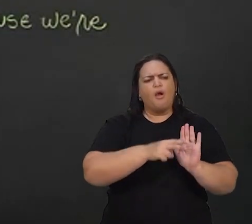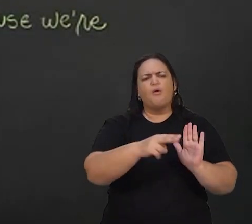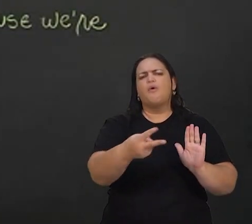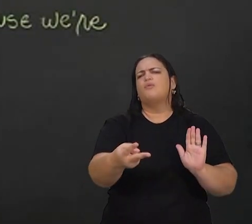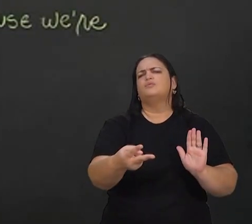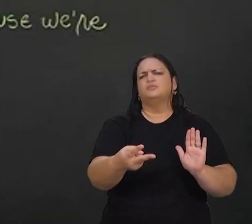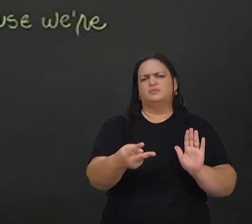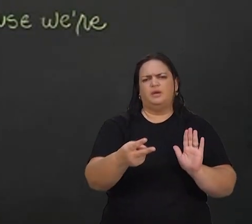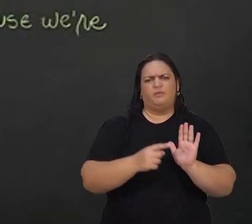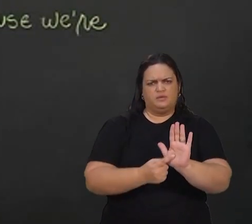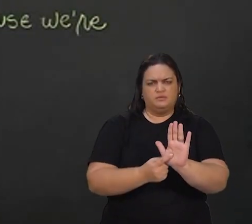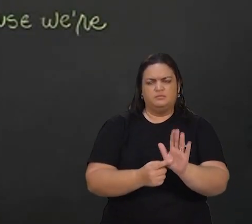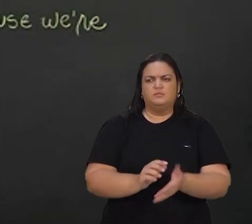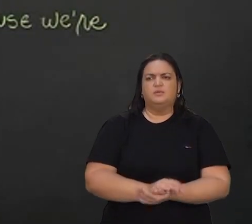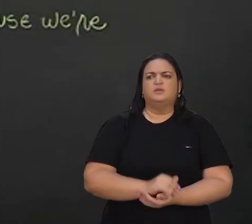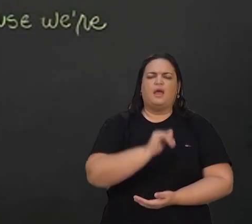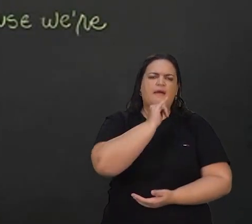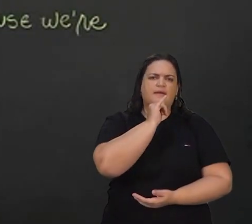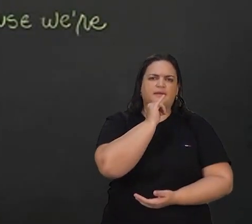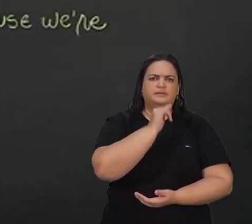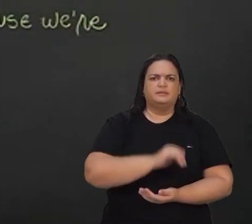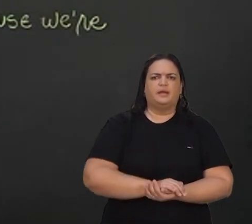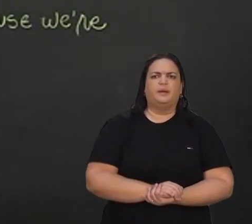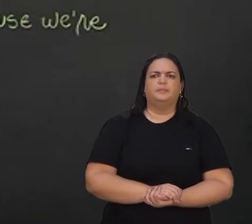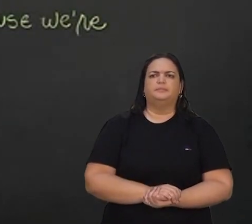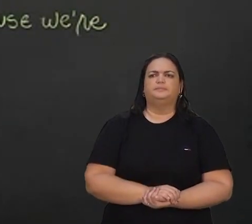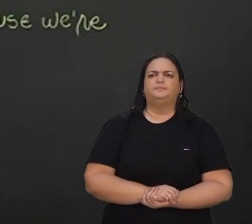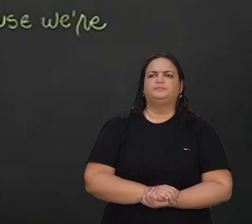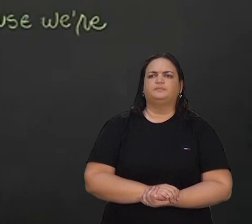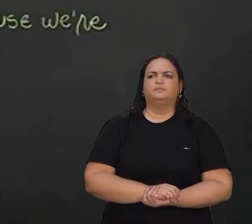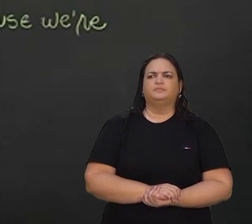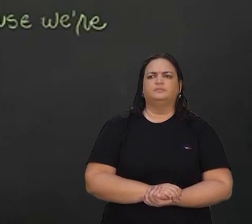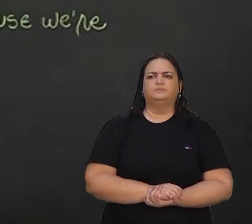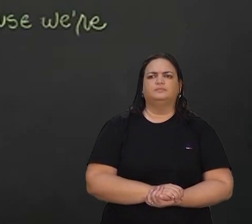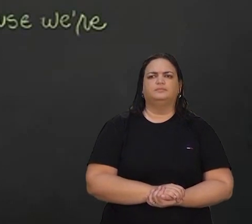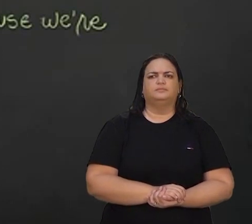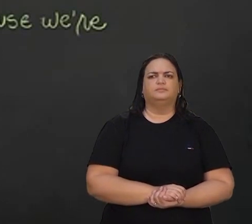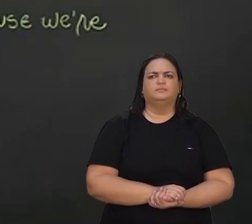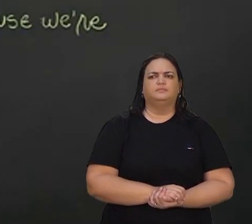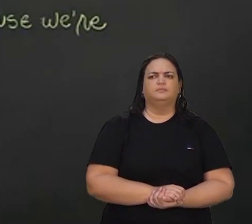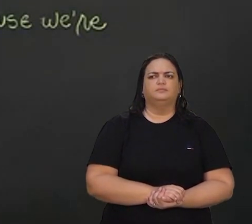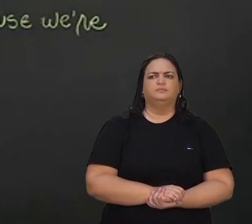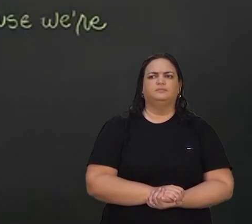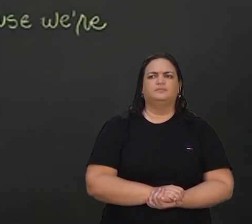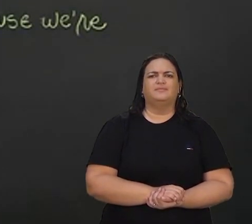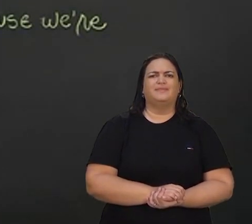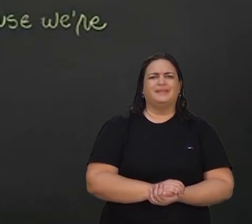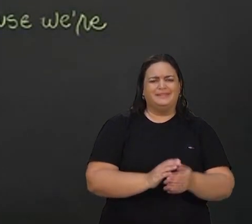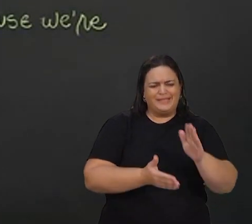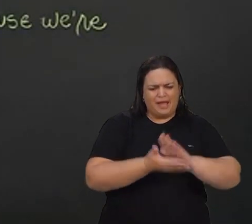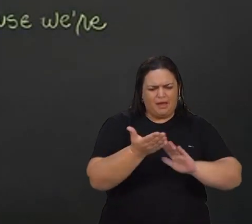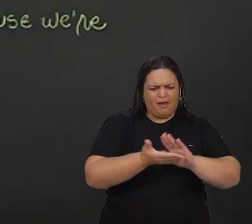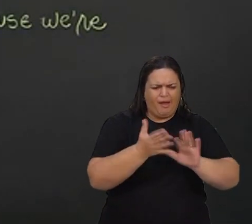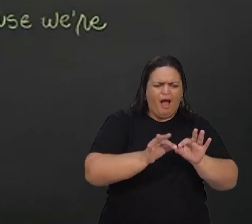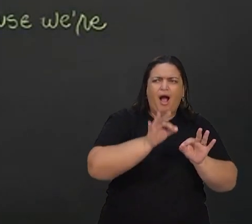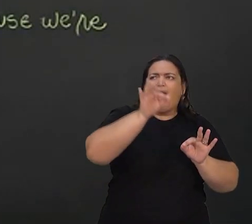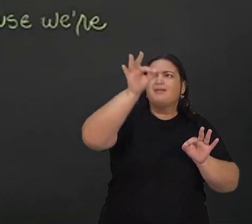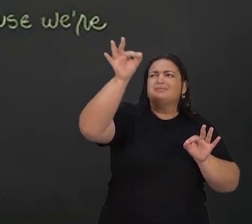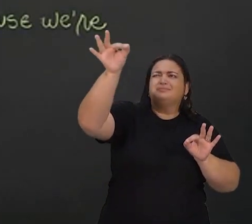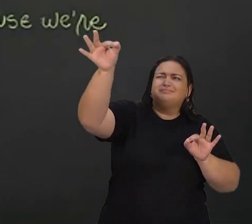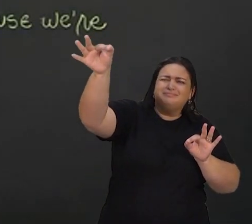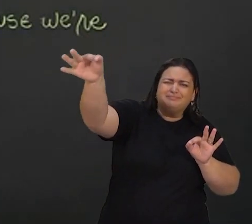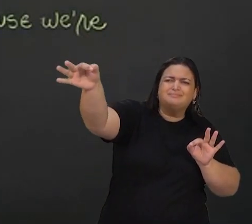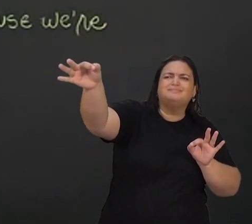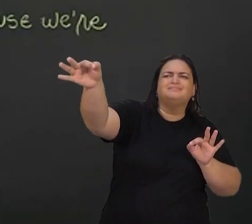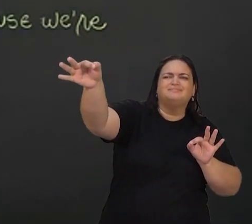exemplo, it was a long trip. It was a long trip. Foi uma viagem longa. Trip,